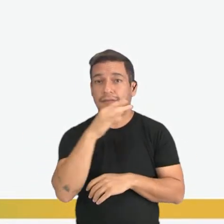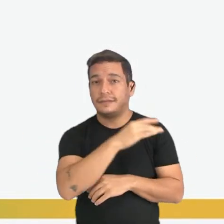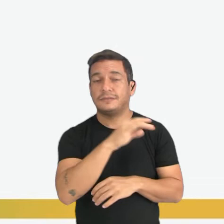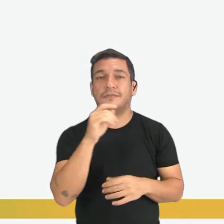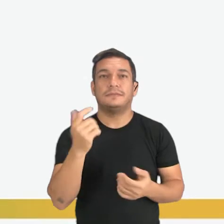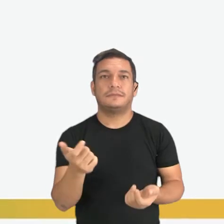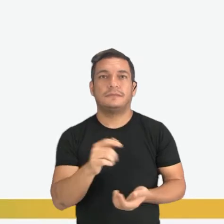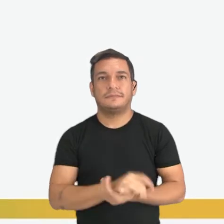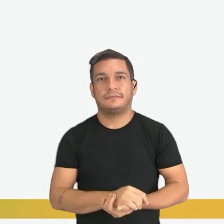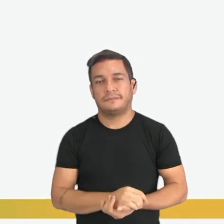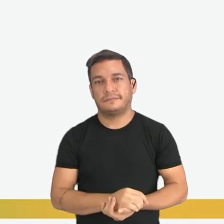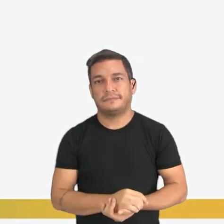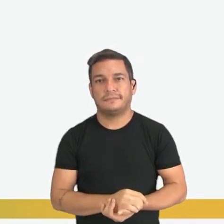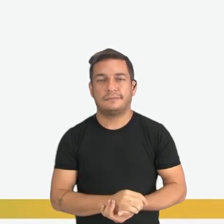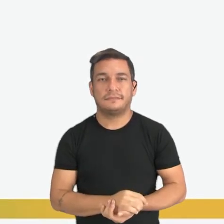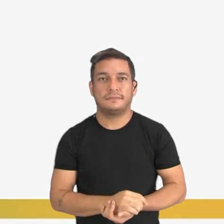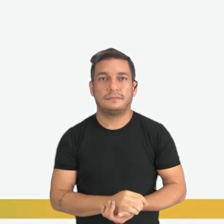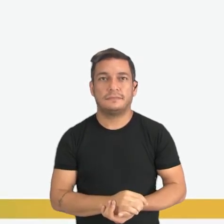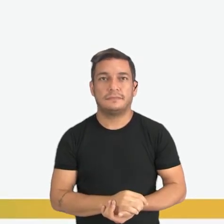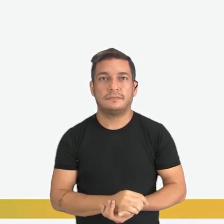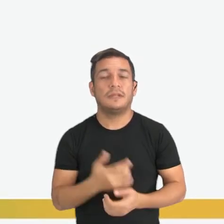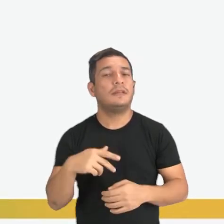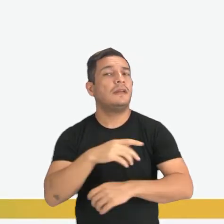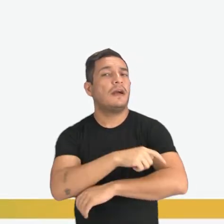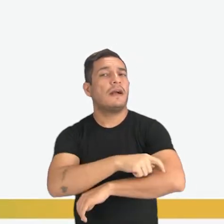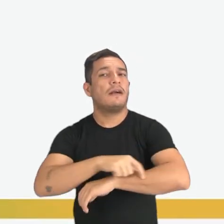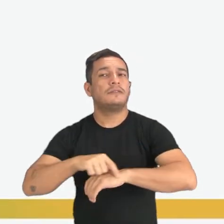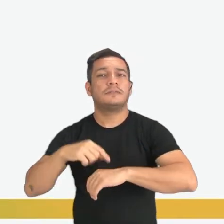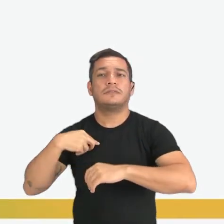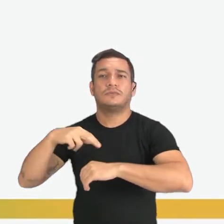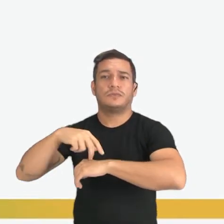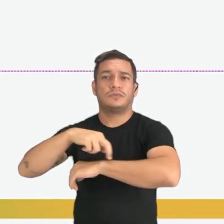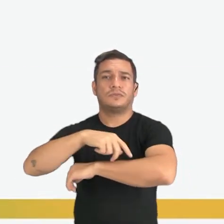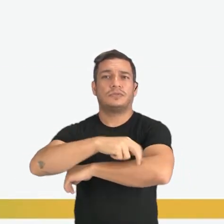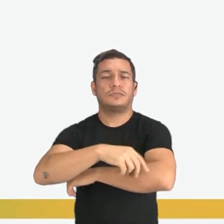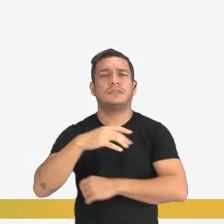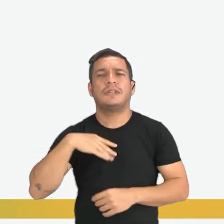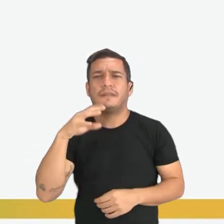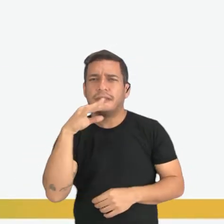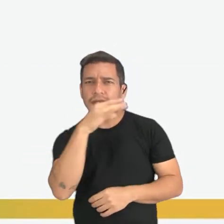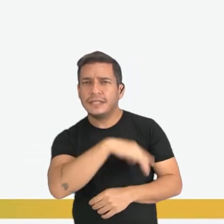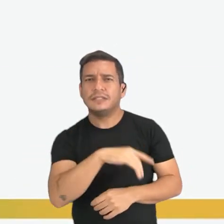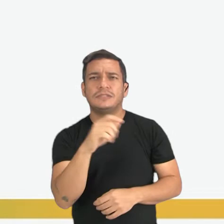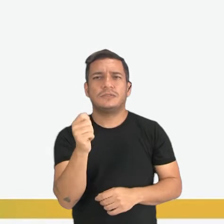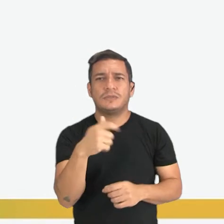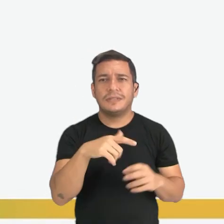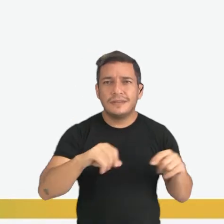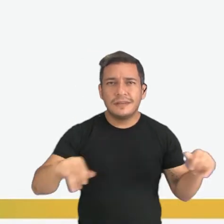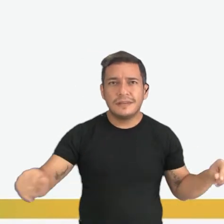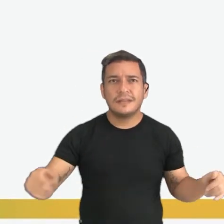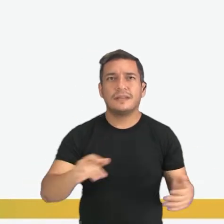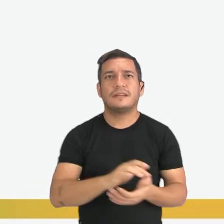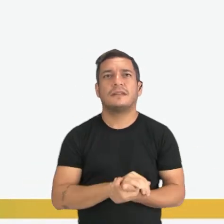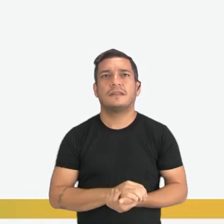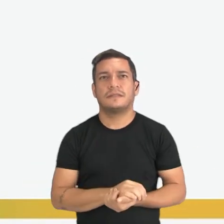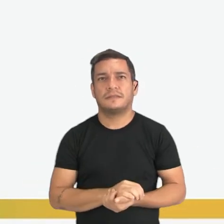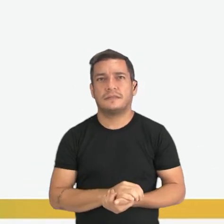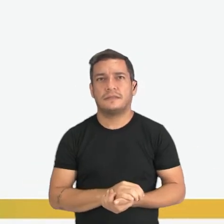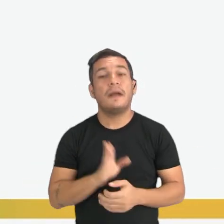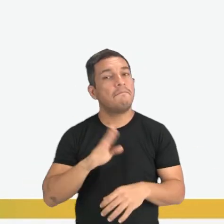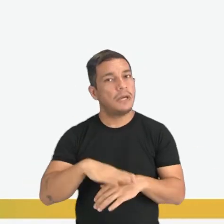mais quente. E a calçada, quando você chegou, estava mais quente que a areia? Tava muito mais quente